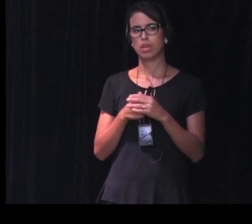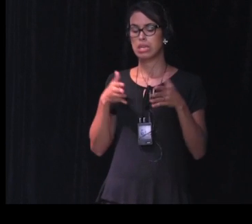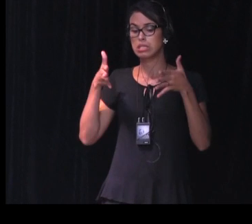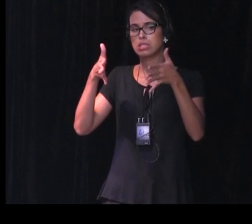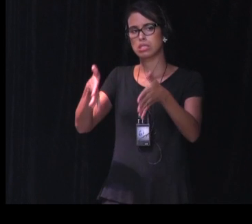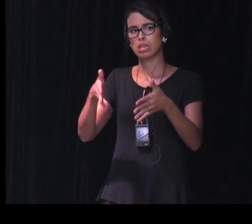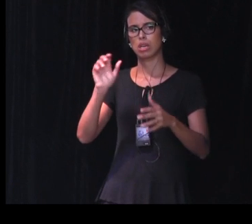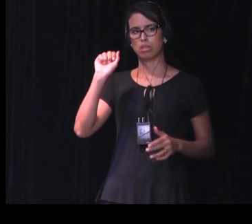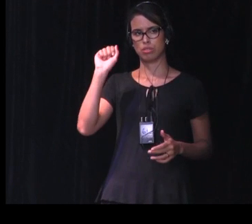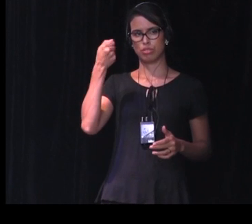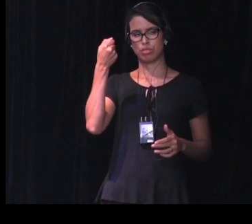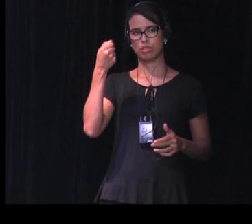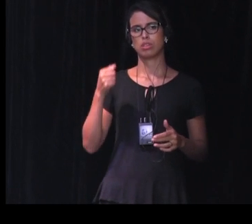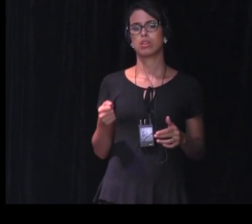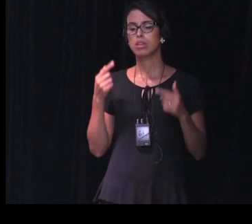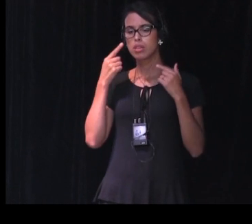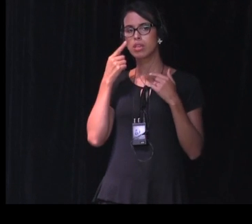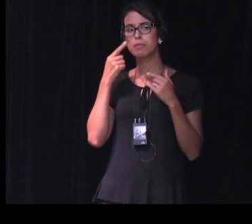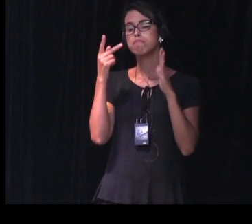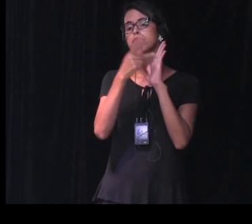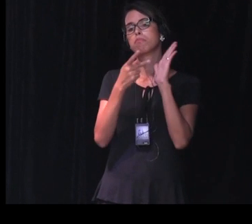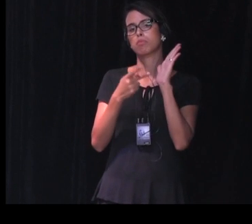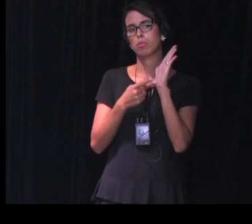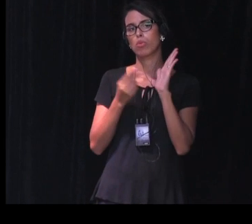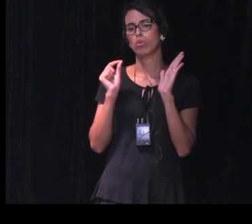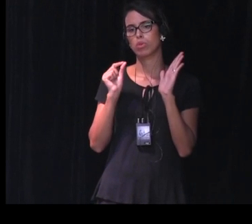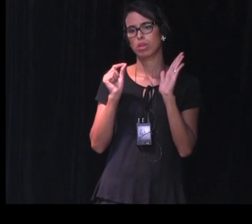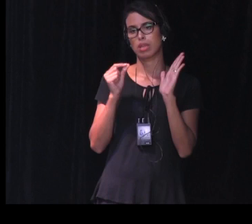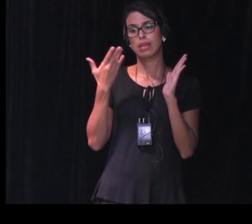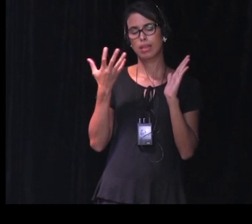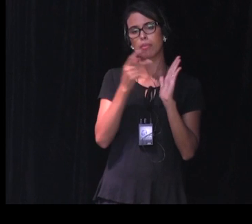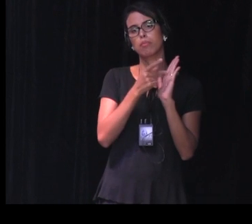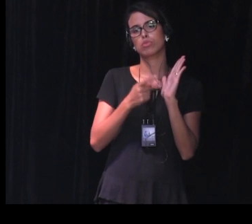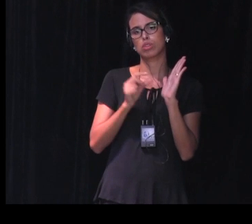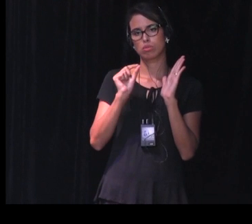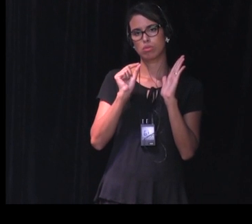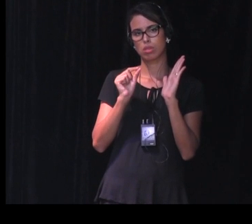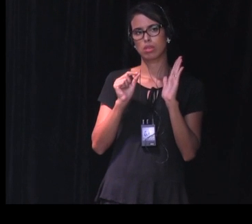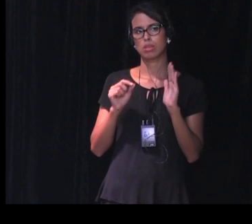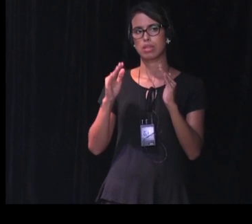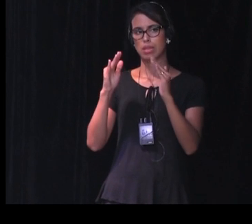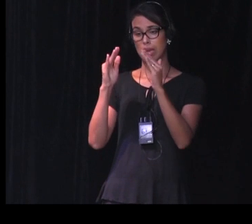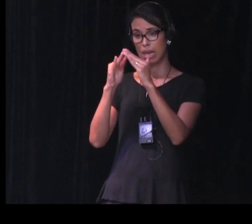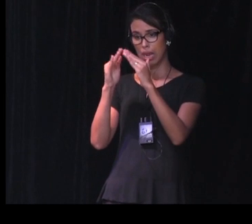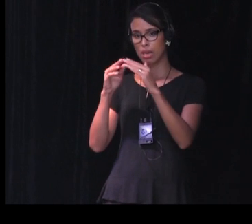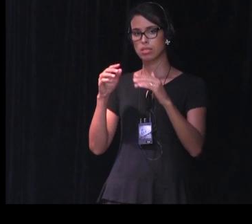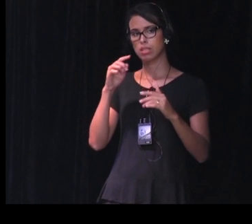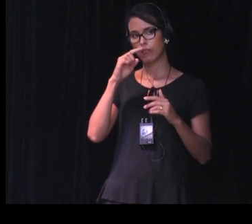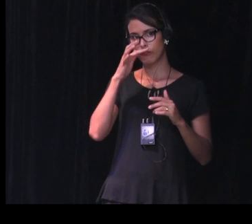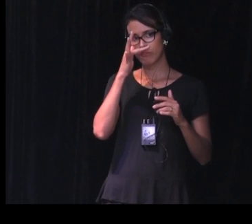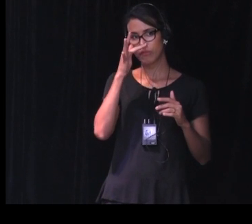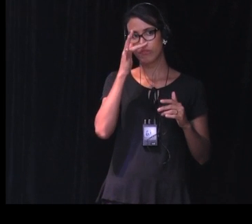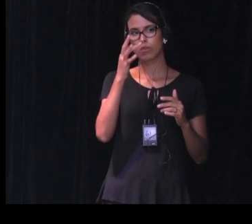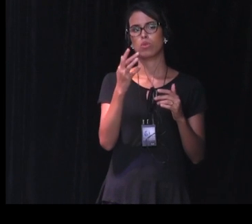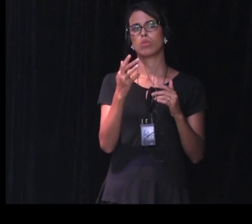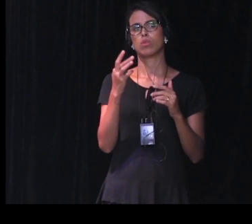da Argentina. Quando ele chega na Argentina, o que ele propõe? Que na Casa